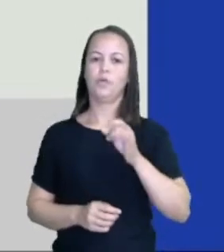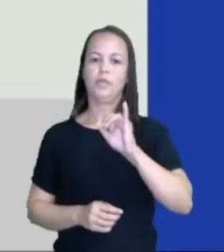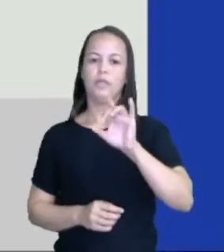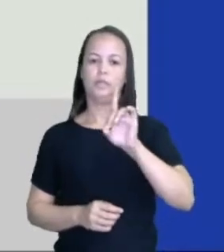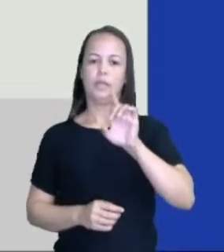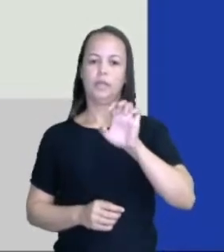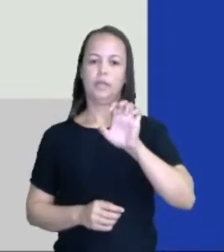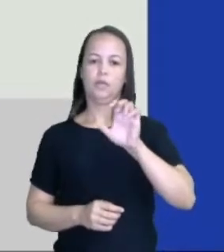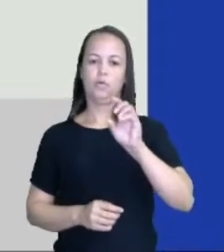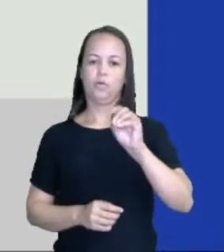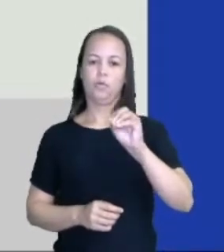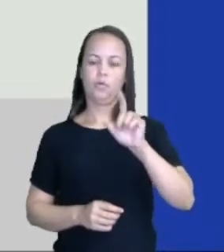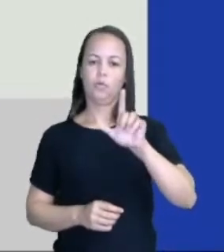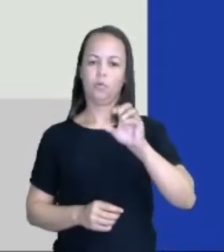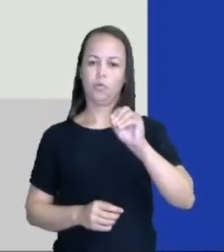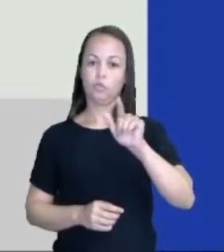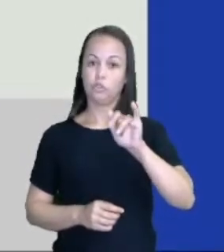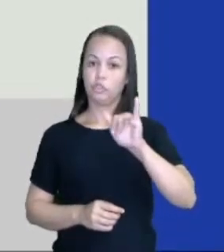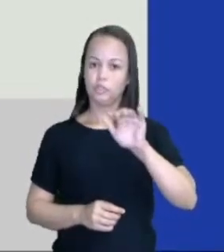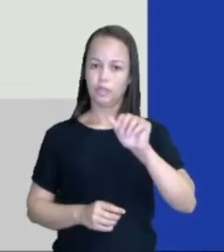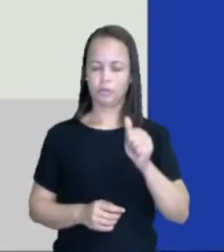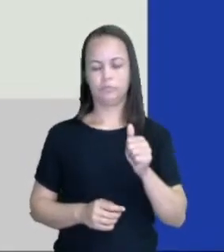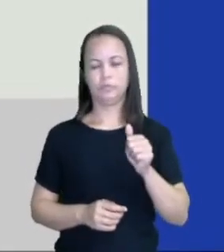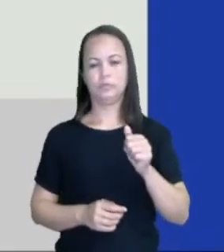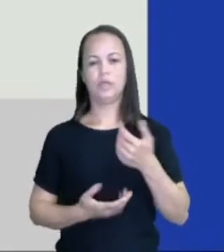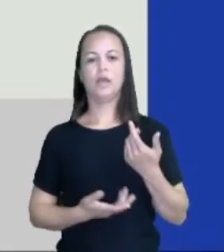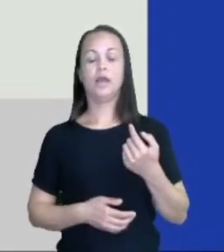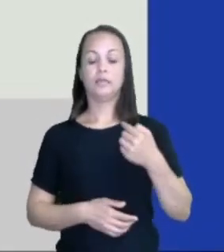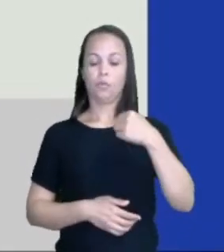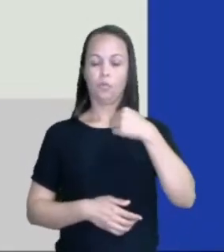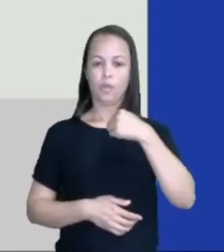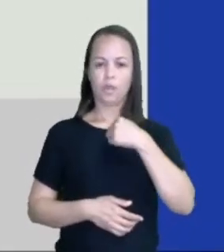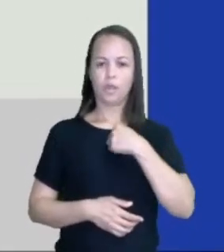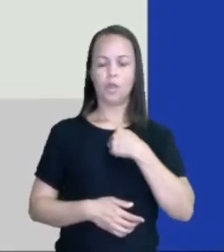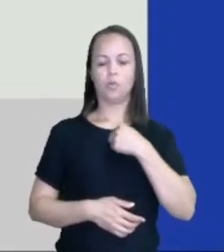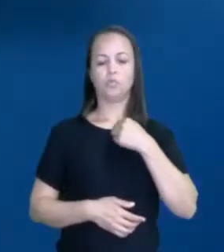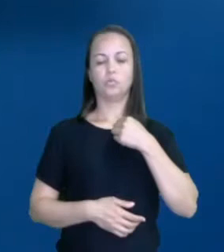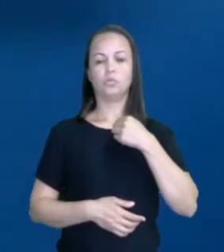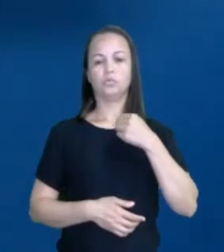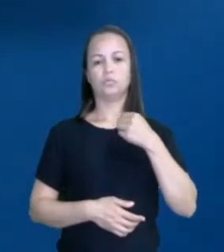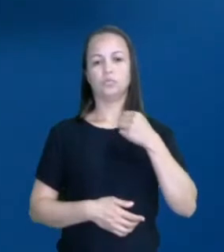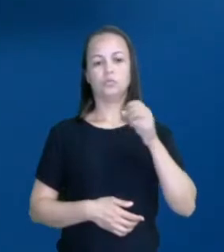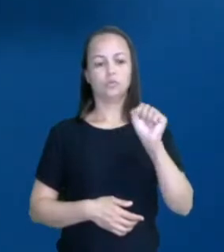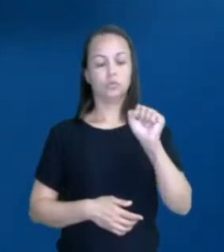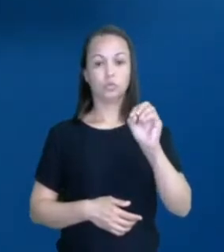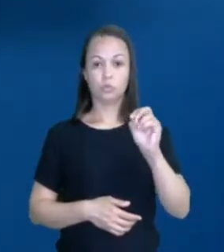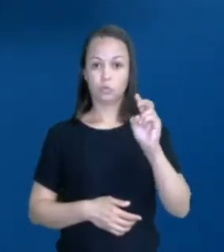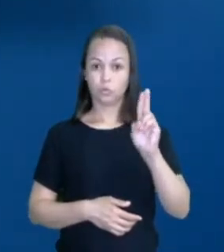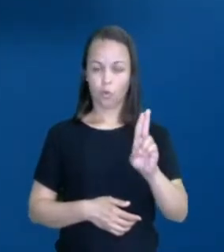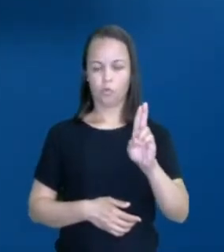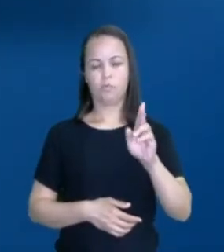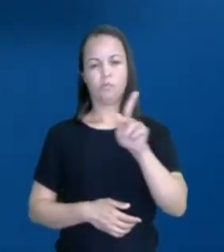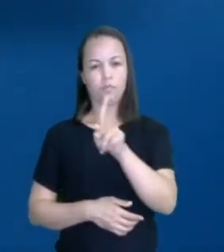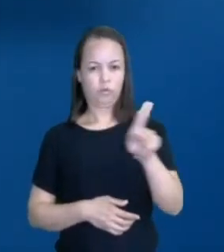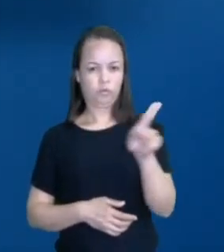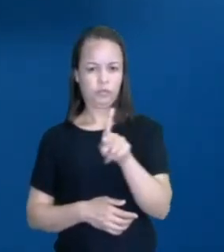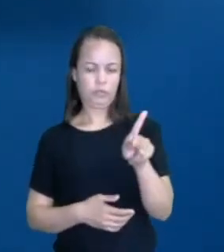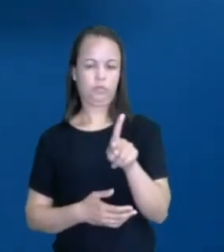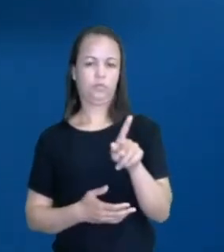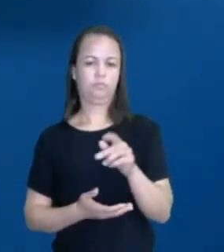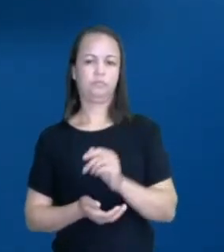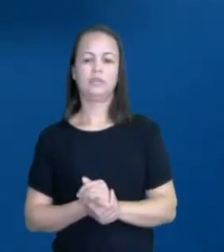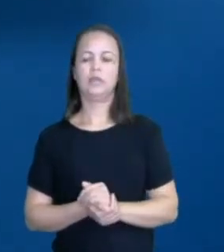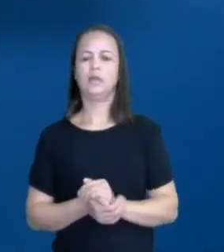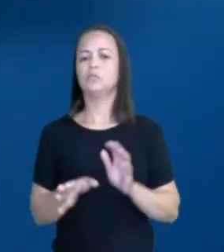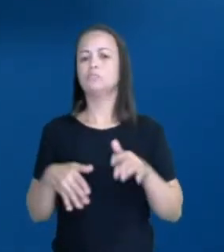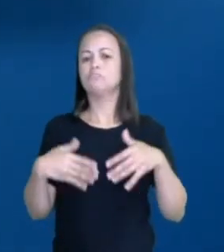assim, eu sou professora, eu sou professora. Como eu havia dito antes, não é